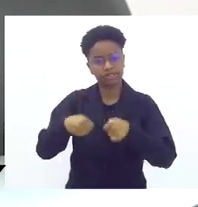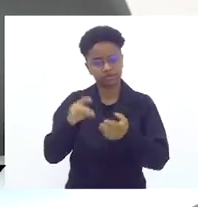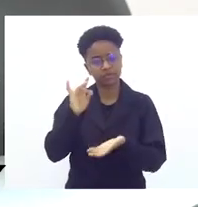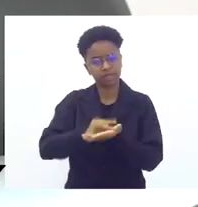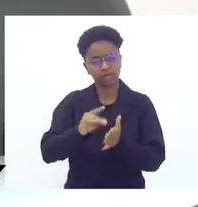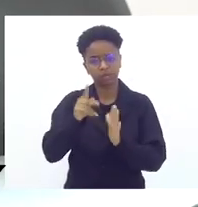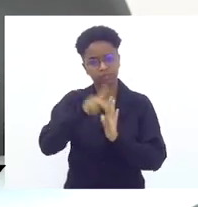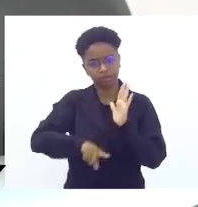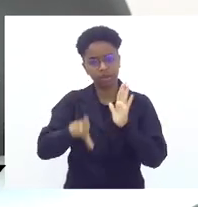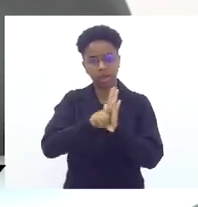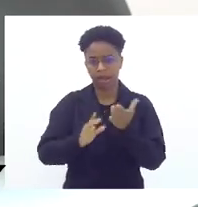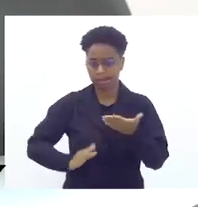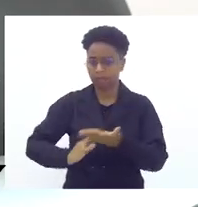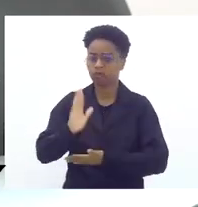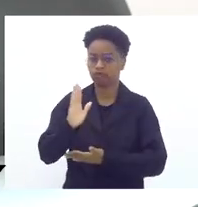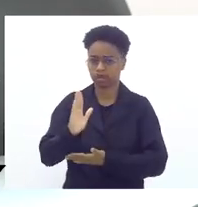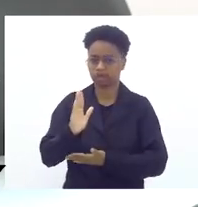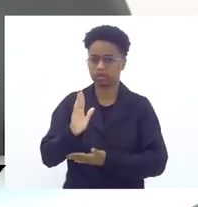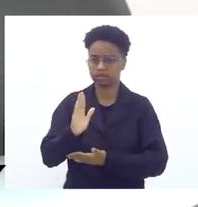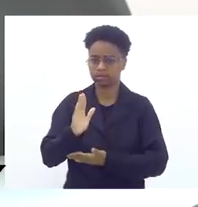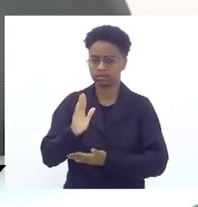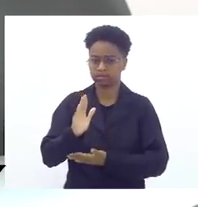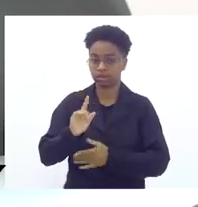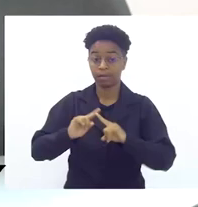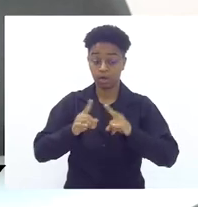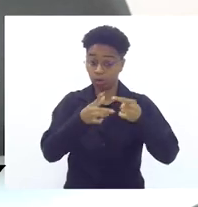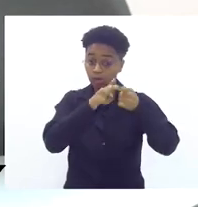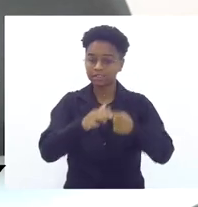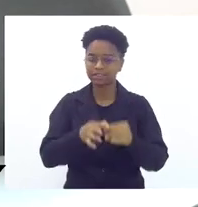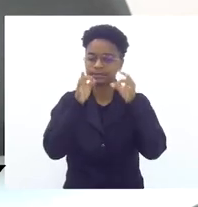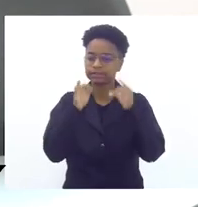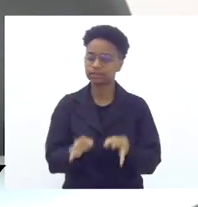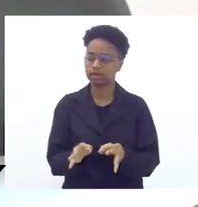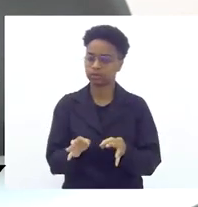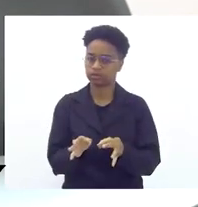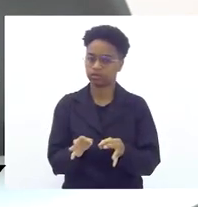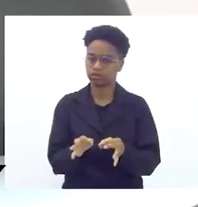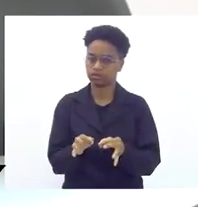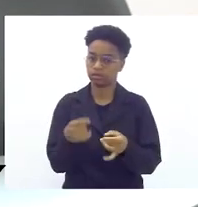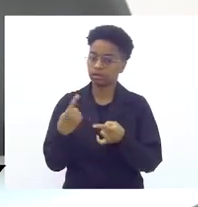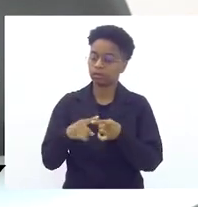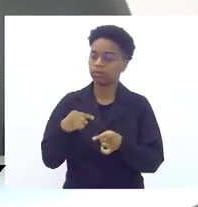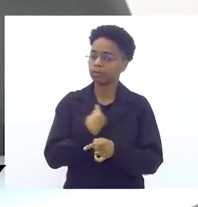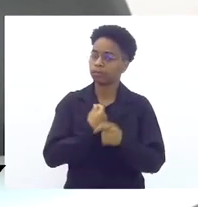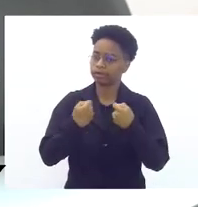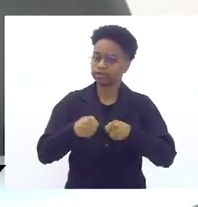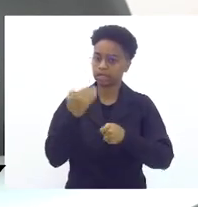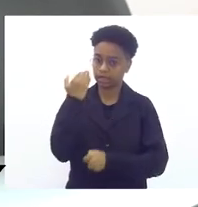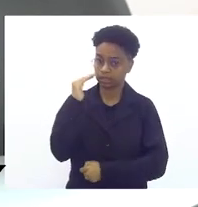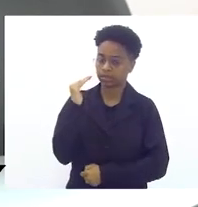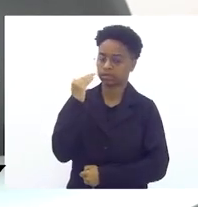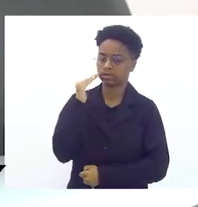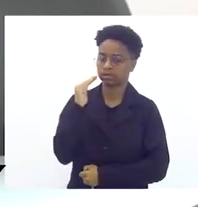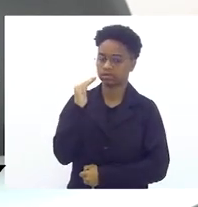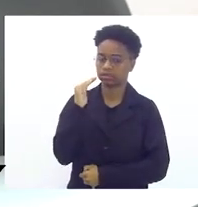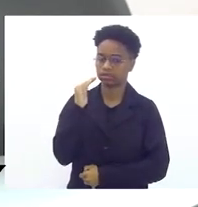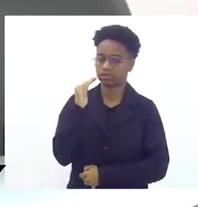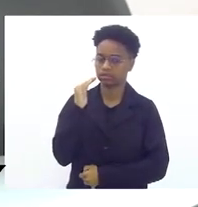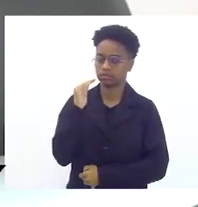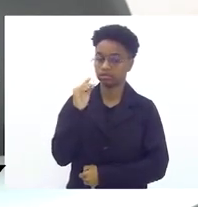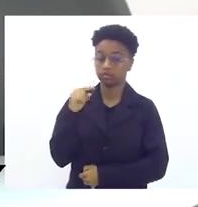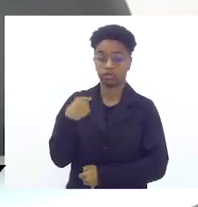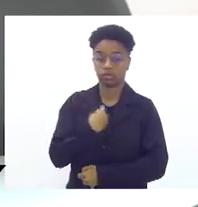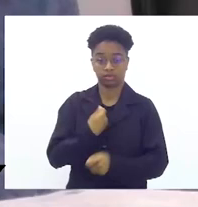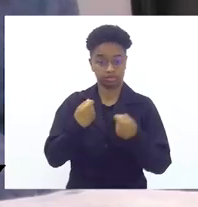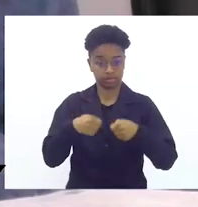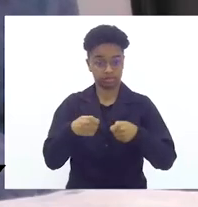seja aprovado com as correções para a gente possa entender fazermos com que